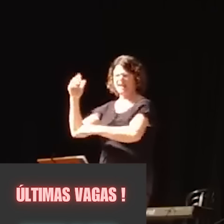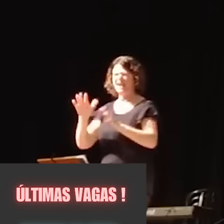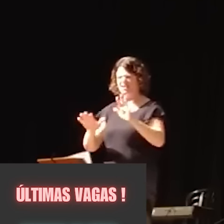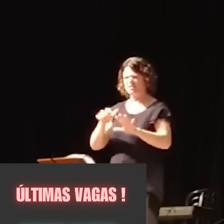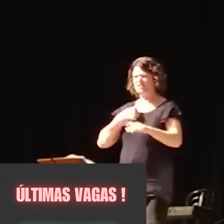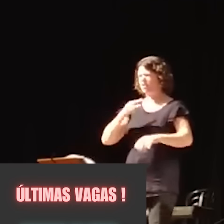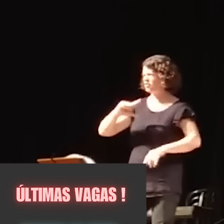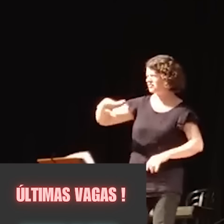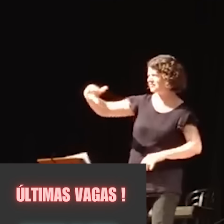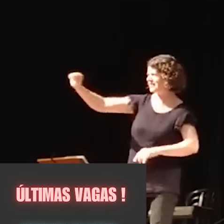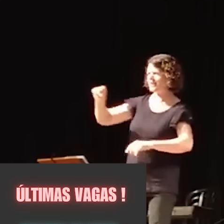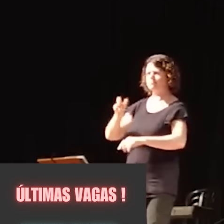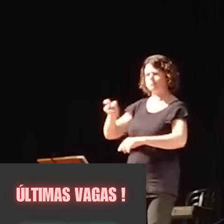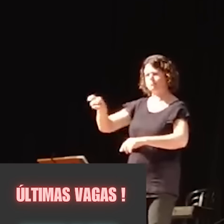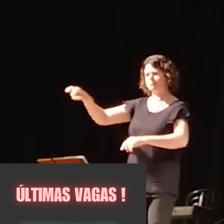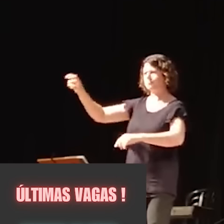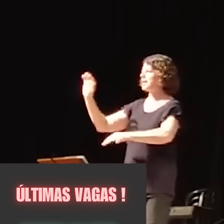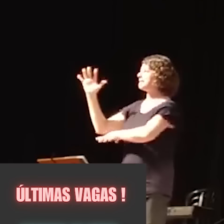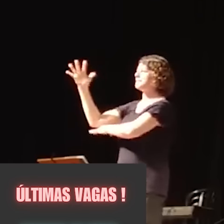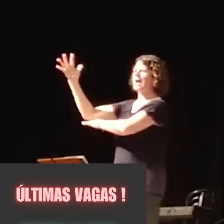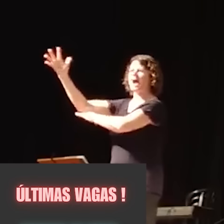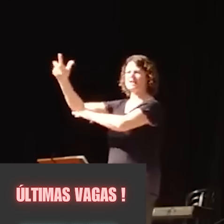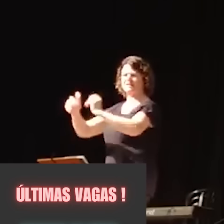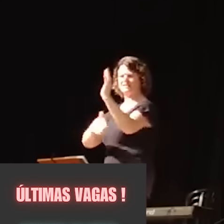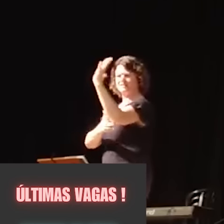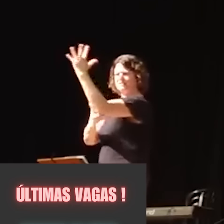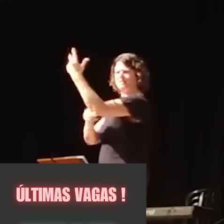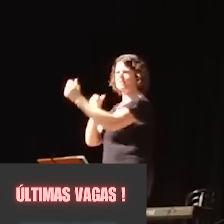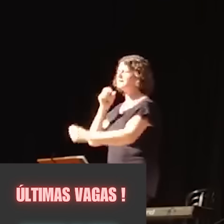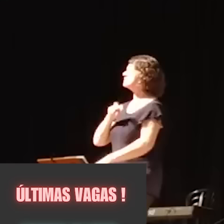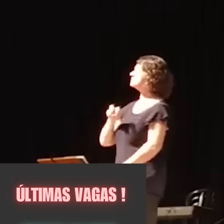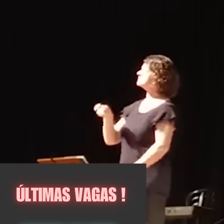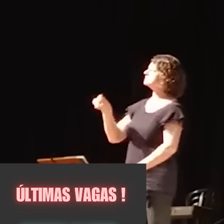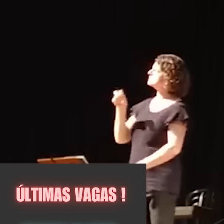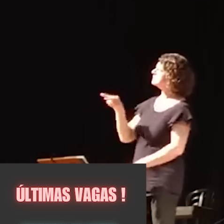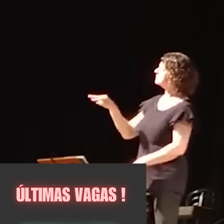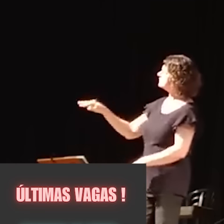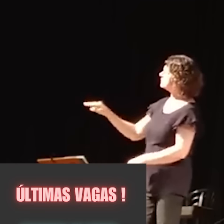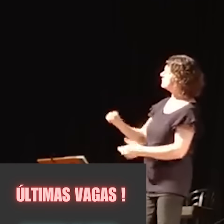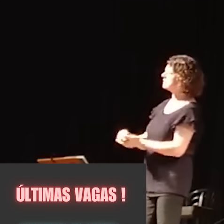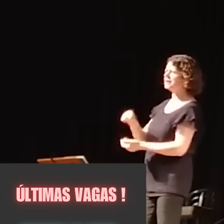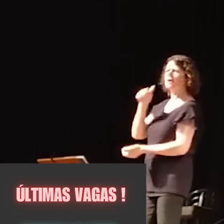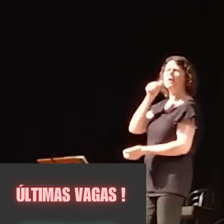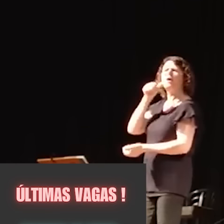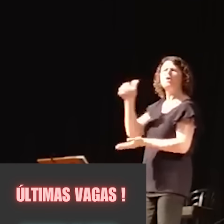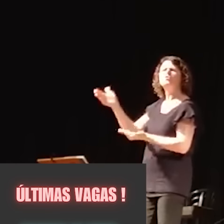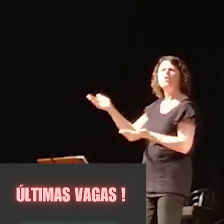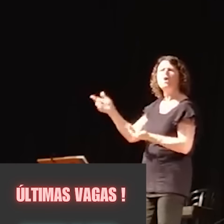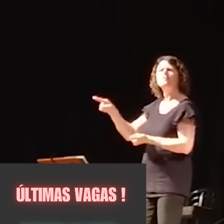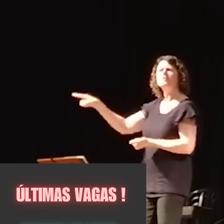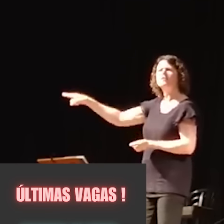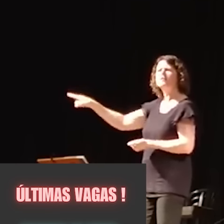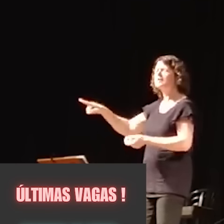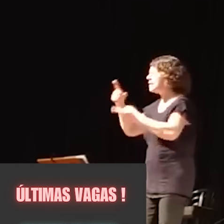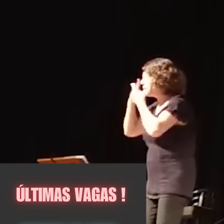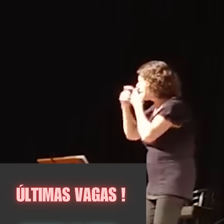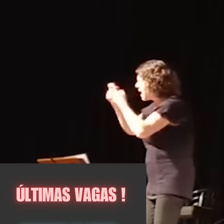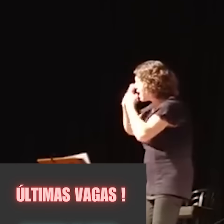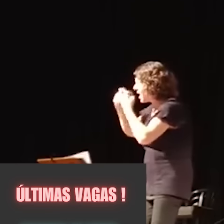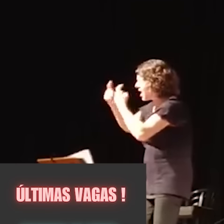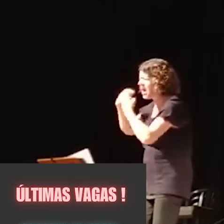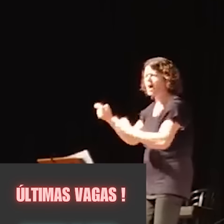tava fazendo uma caminhada no Parque Bacacheri tinha uma moça uma jovem se debulhando em lágrimas e eu cheguei perto